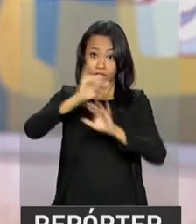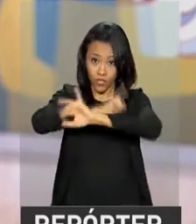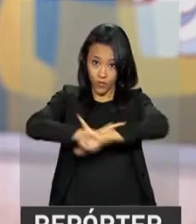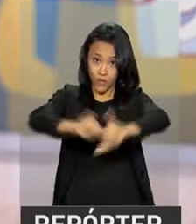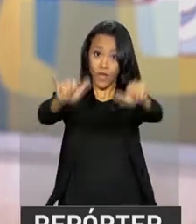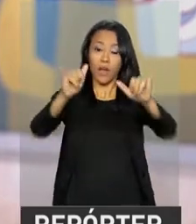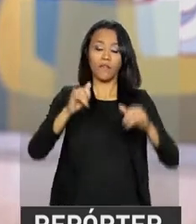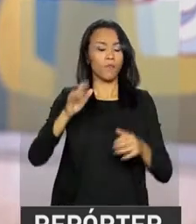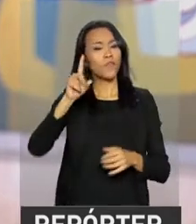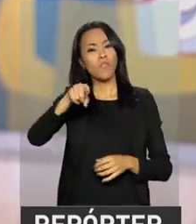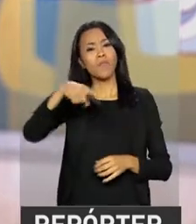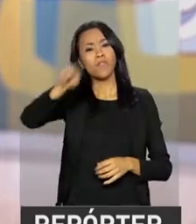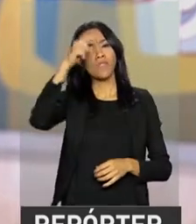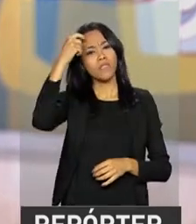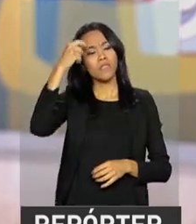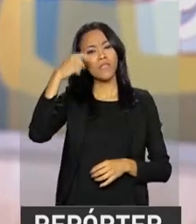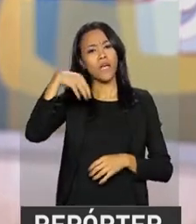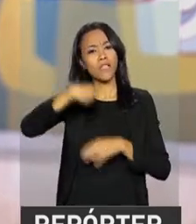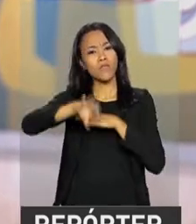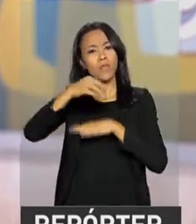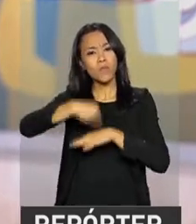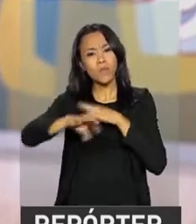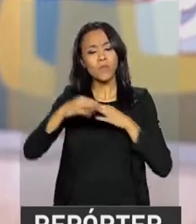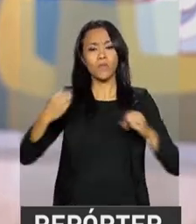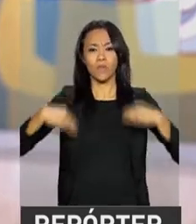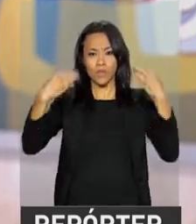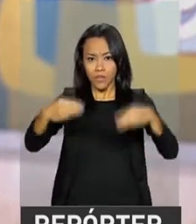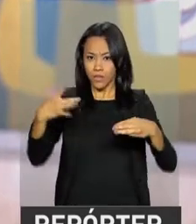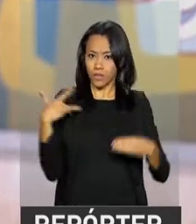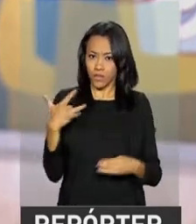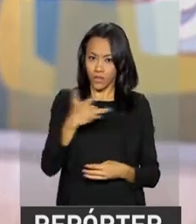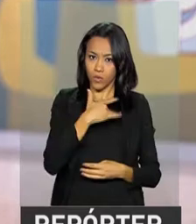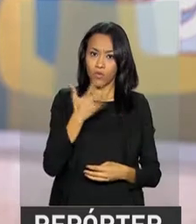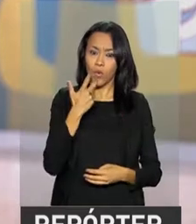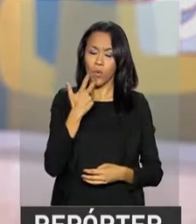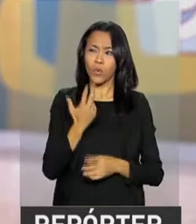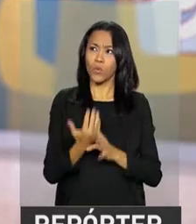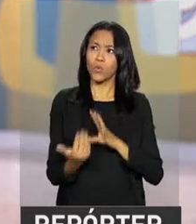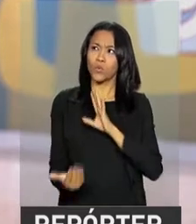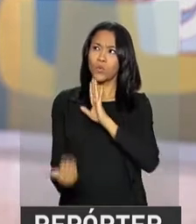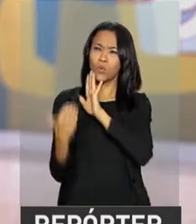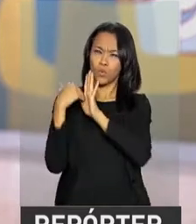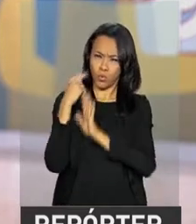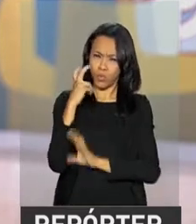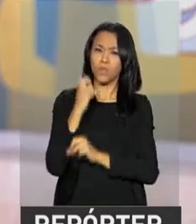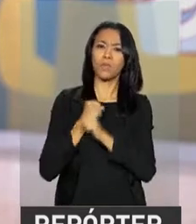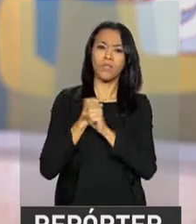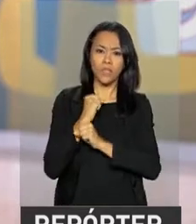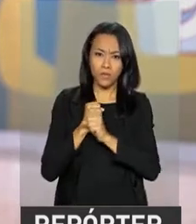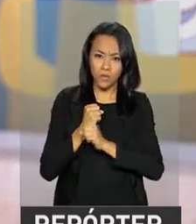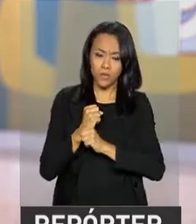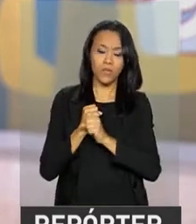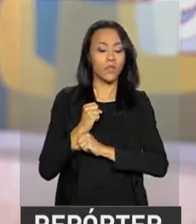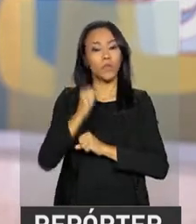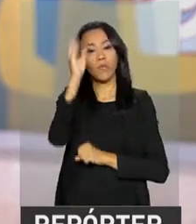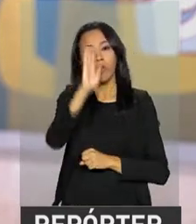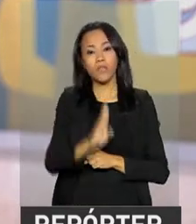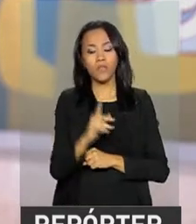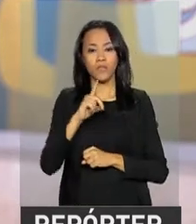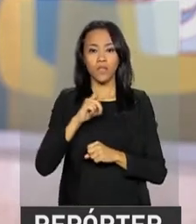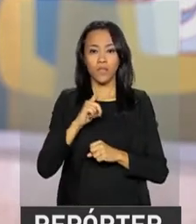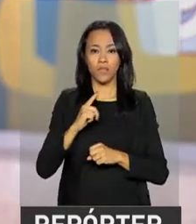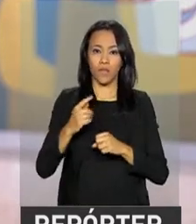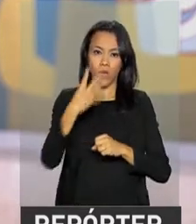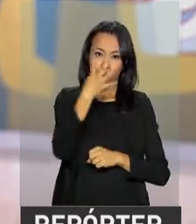idéia os dados do ministério da saúde indicam que nos últimos cinco anos o brasil registrou uma média de de cerca de